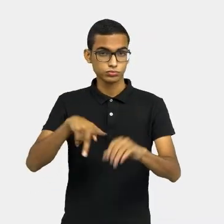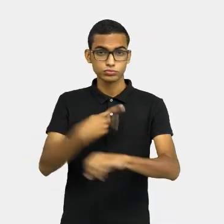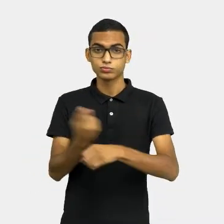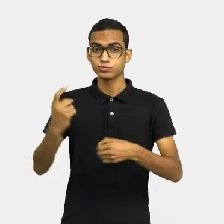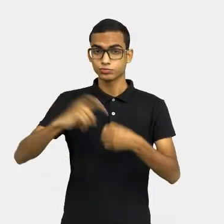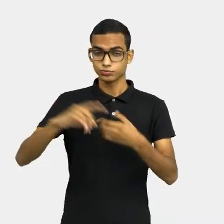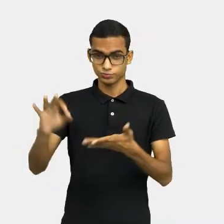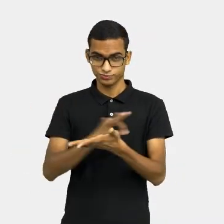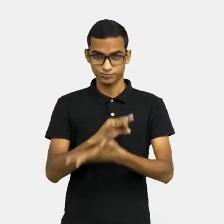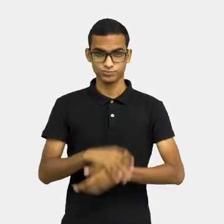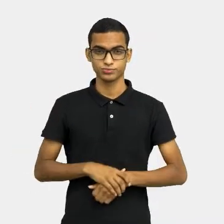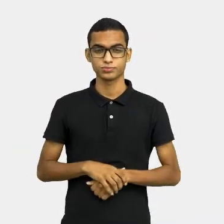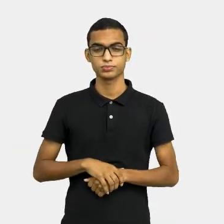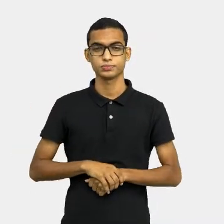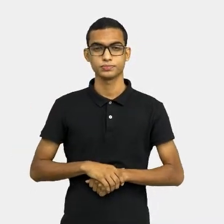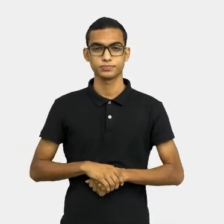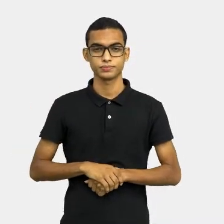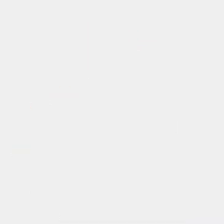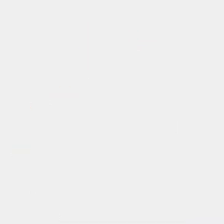vem com a correção.